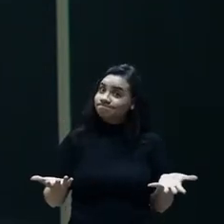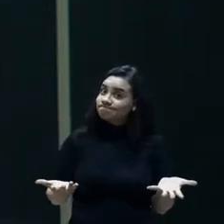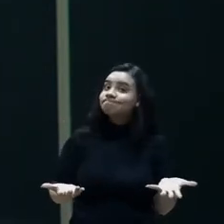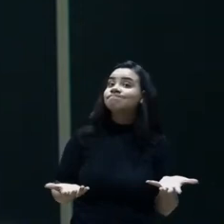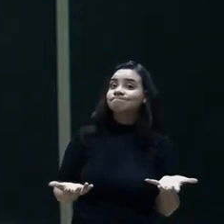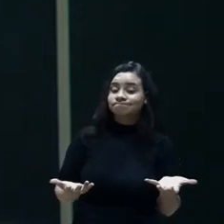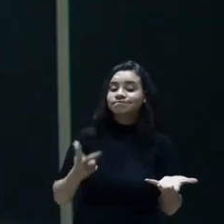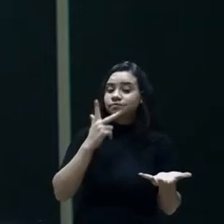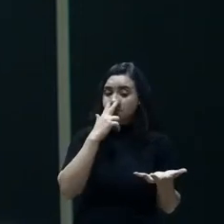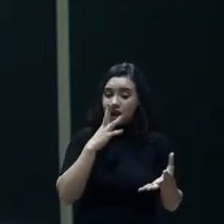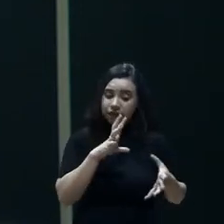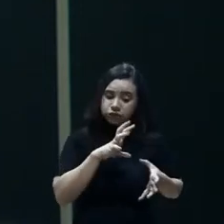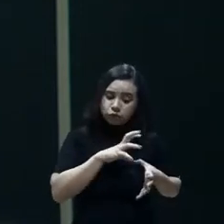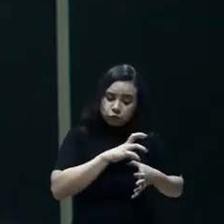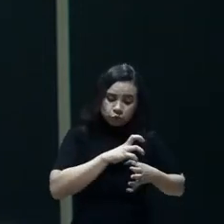Sufocado.